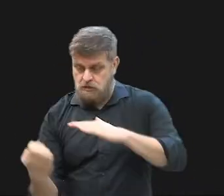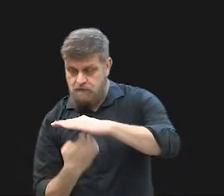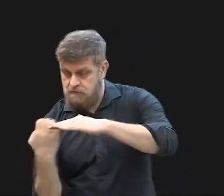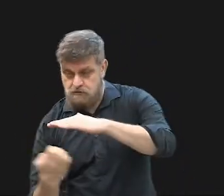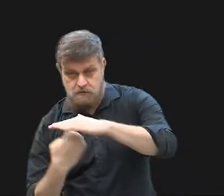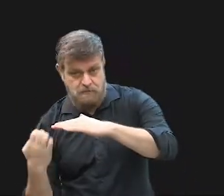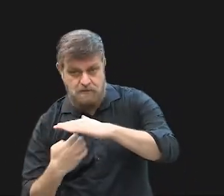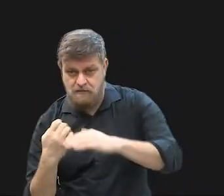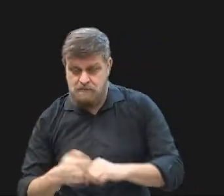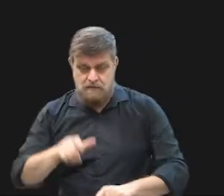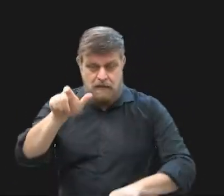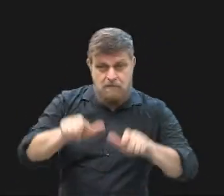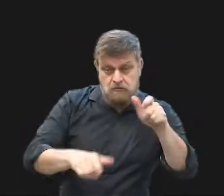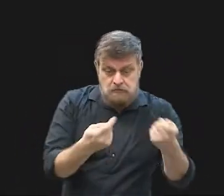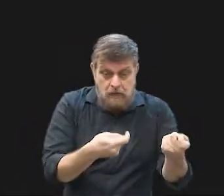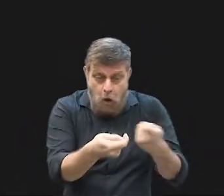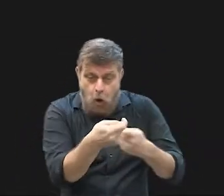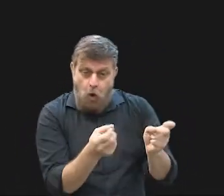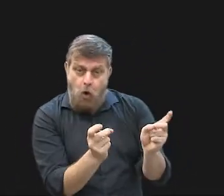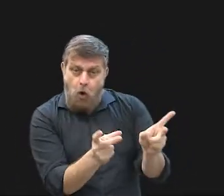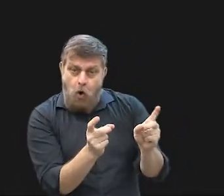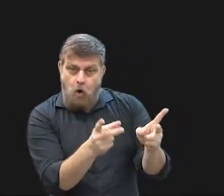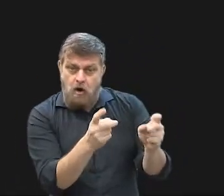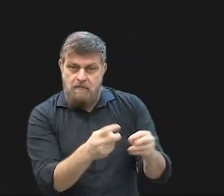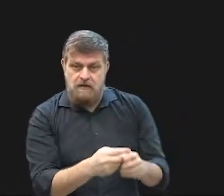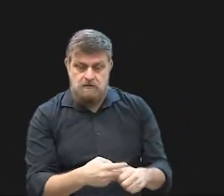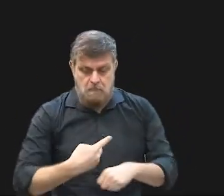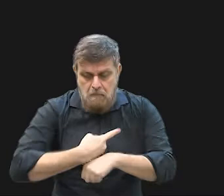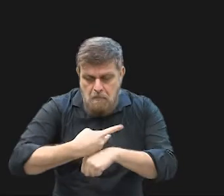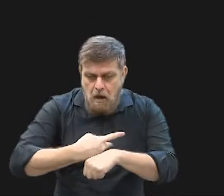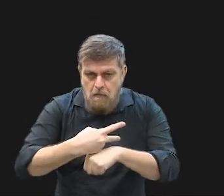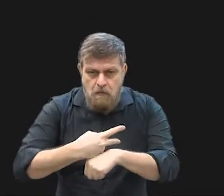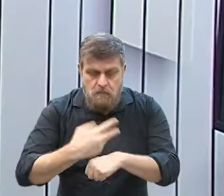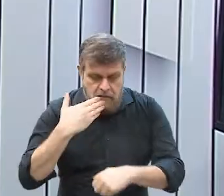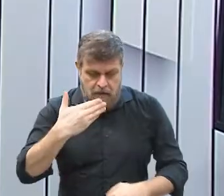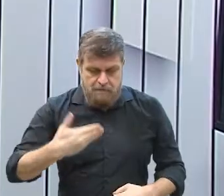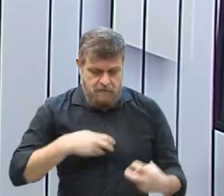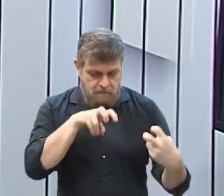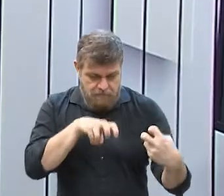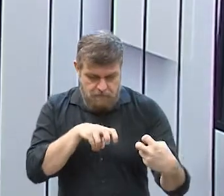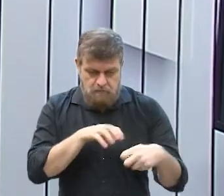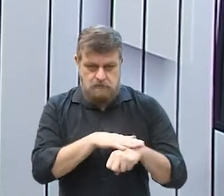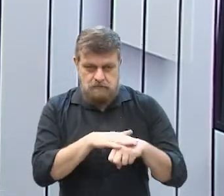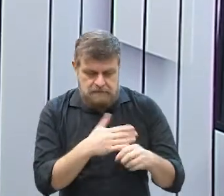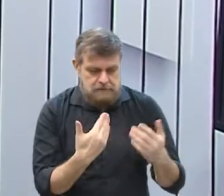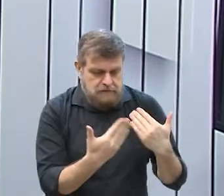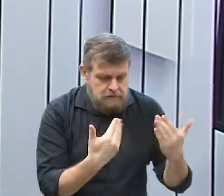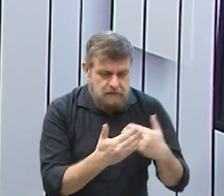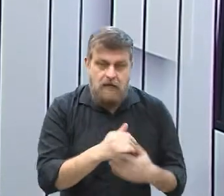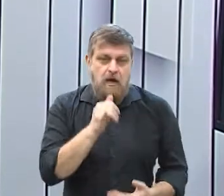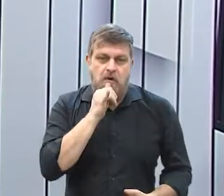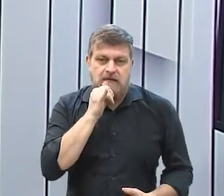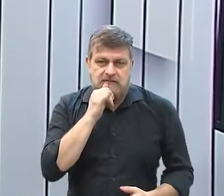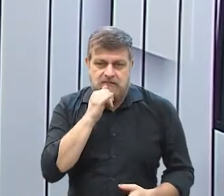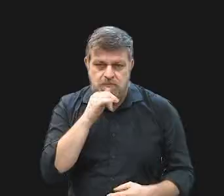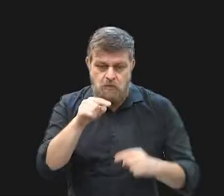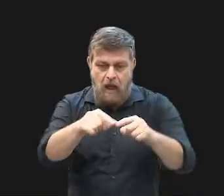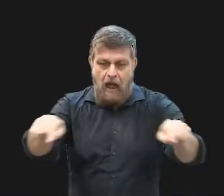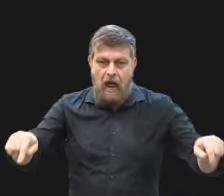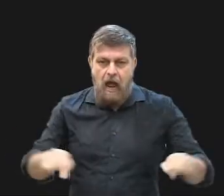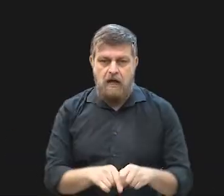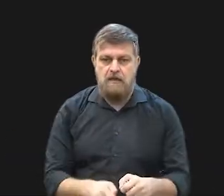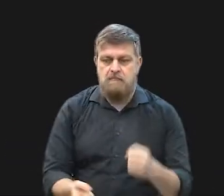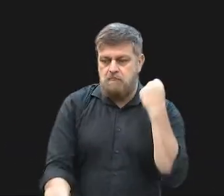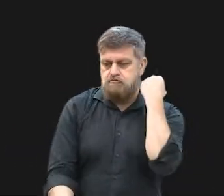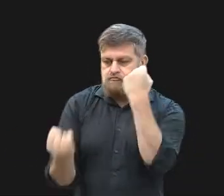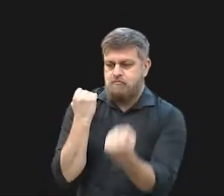donos de comércios me procuraram. Vou dar um exemplo clássico aqui. A academia de ginástica. A academia de ginástica